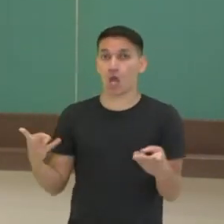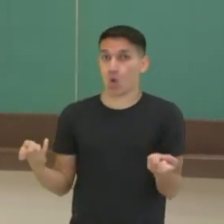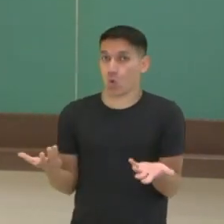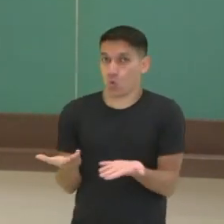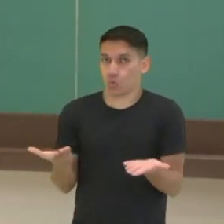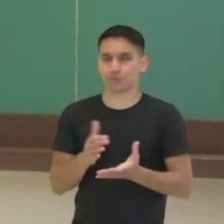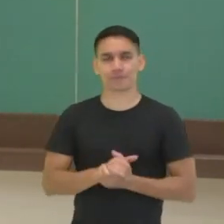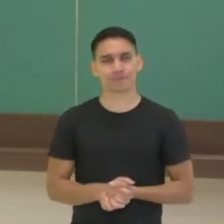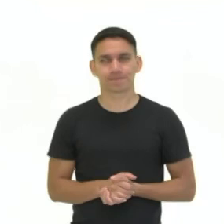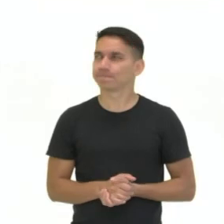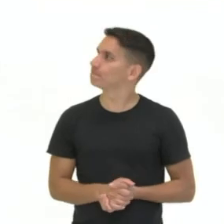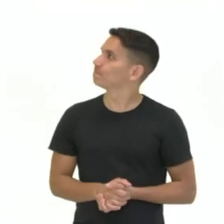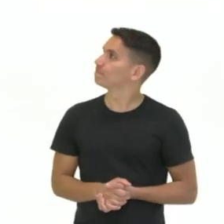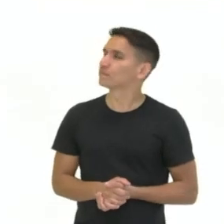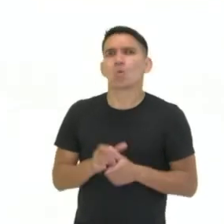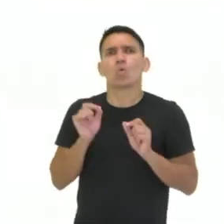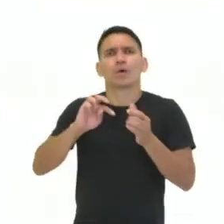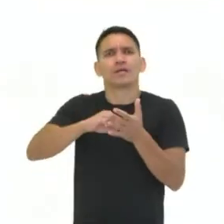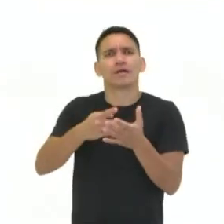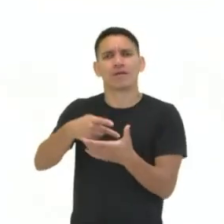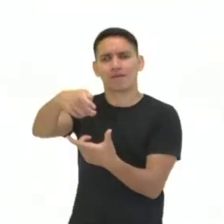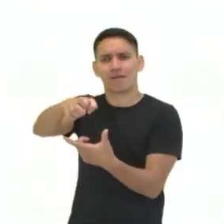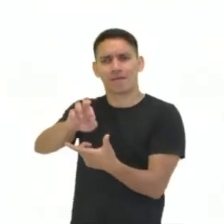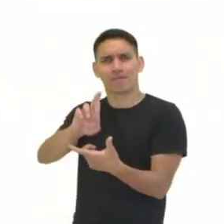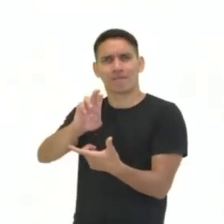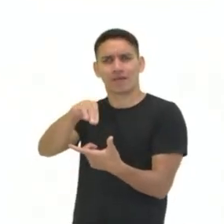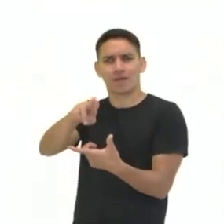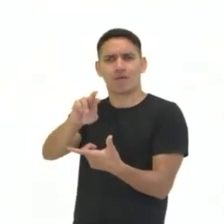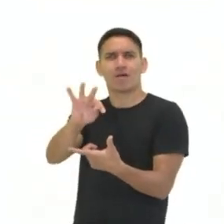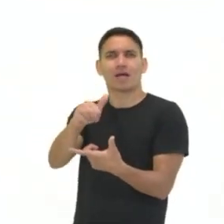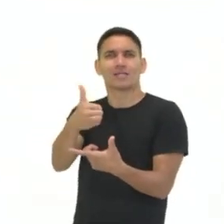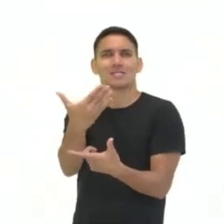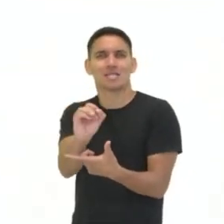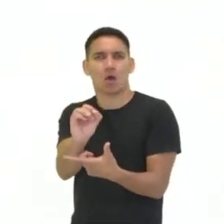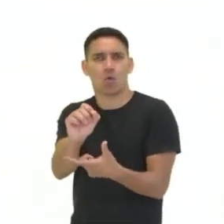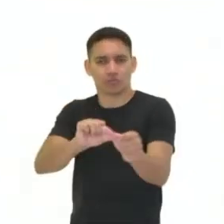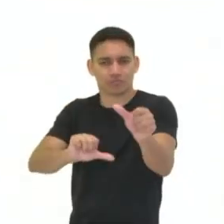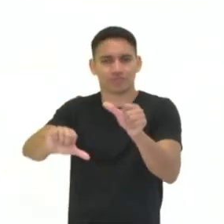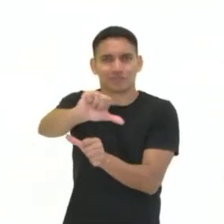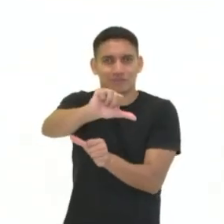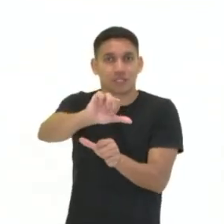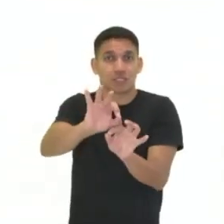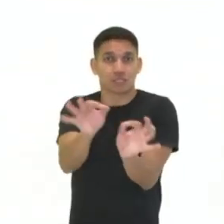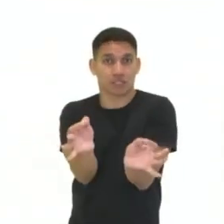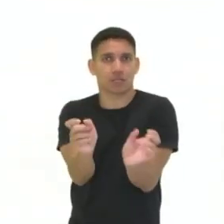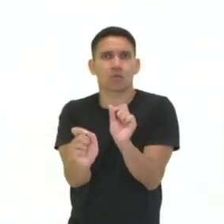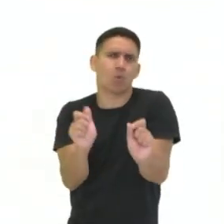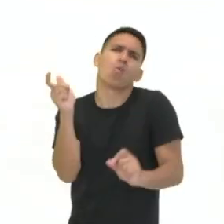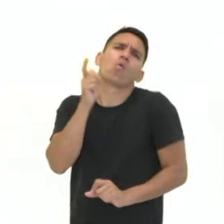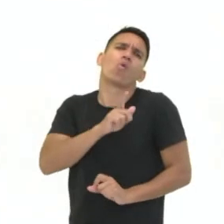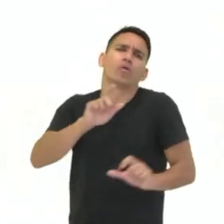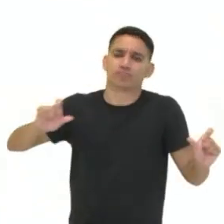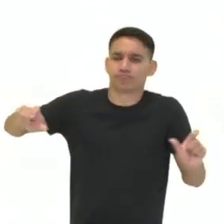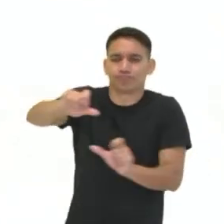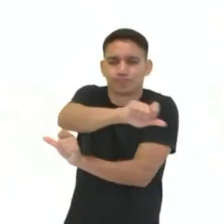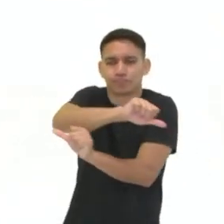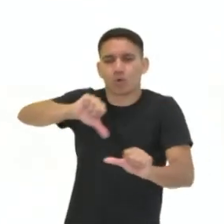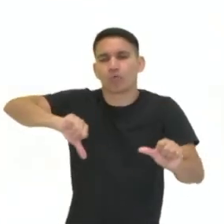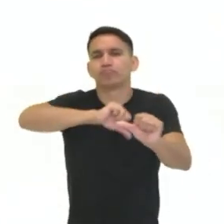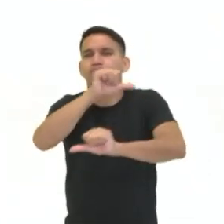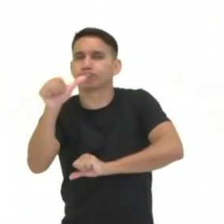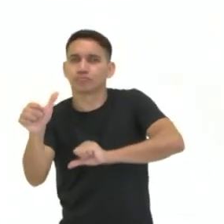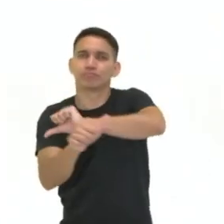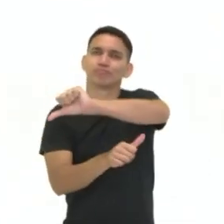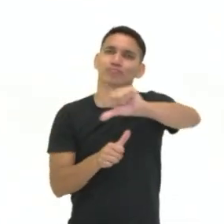gente? O que é permutação simples, né? Que no caso aí eu posso trocar, permutar, né?